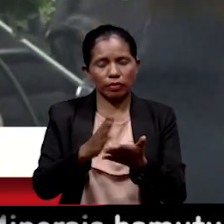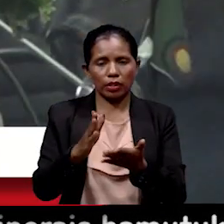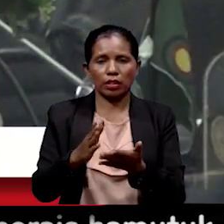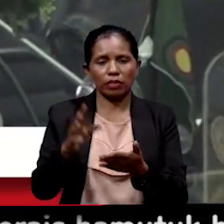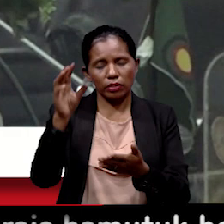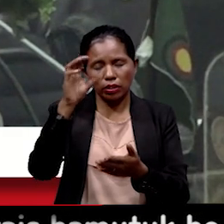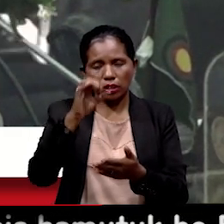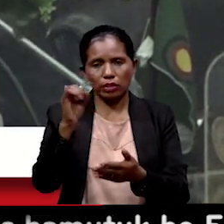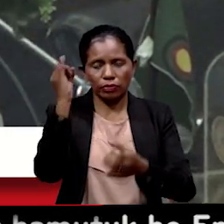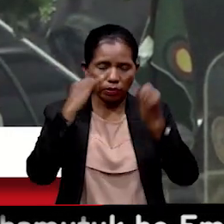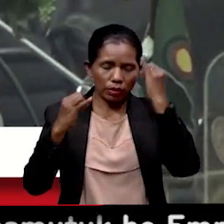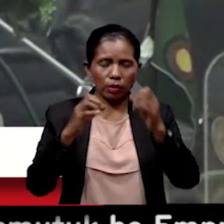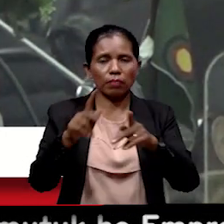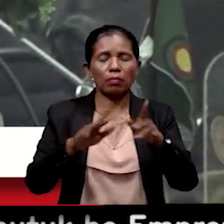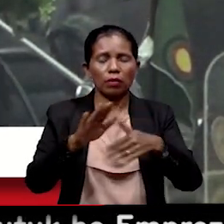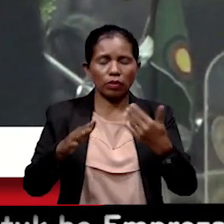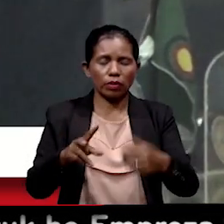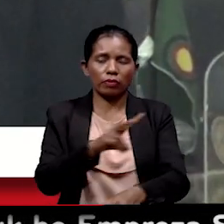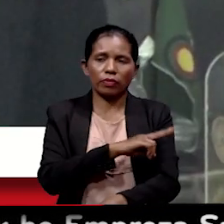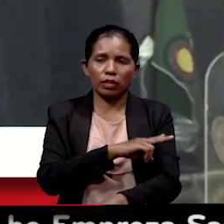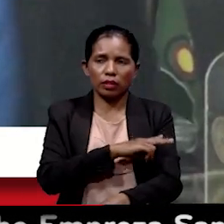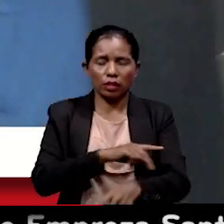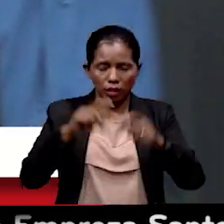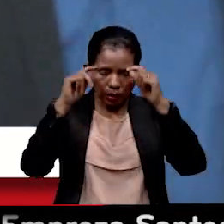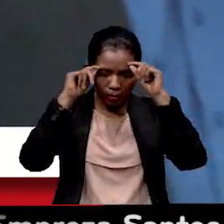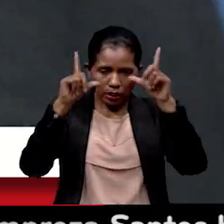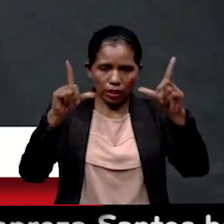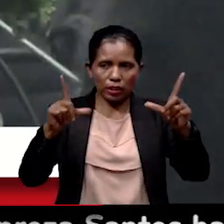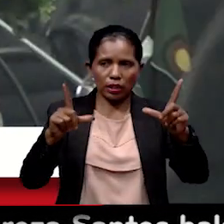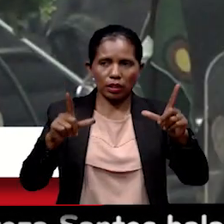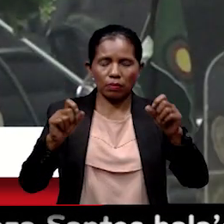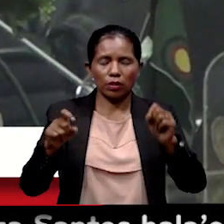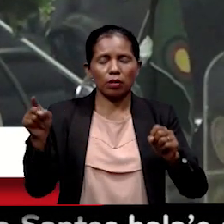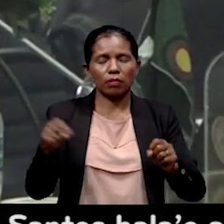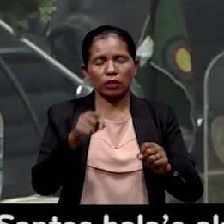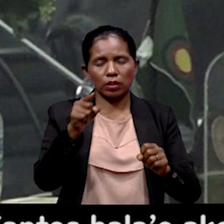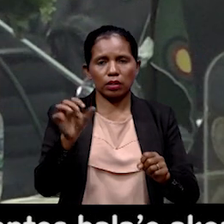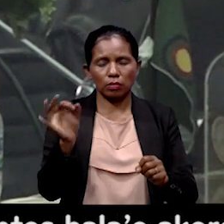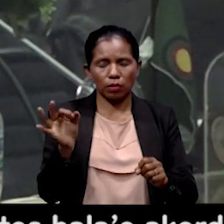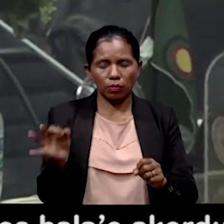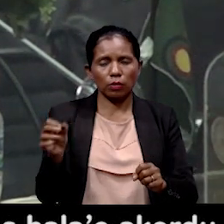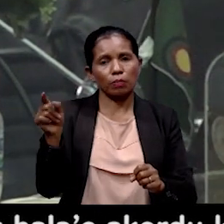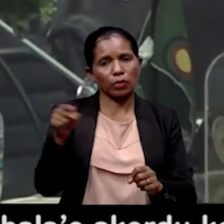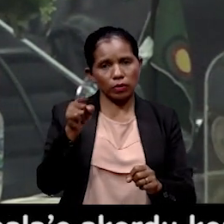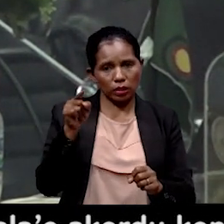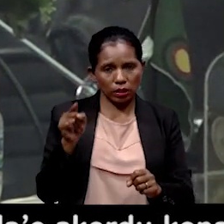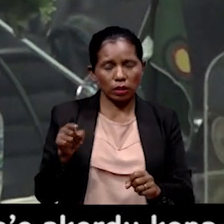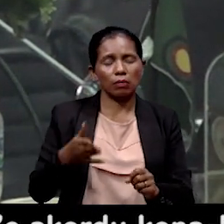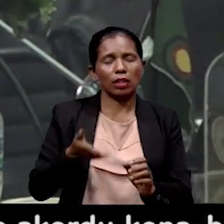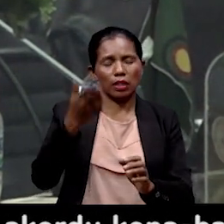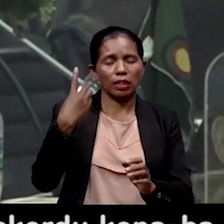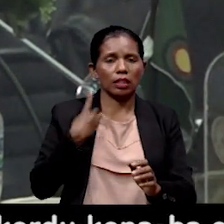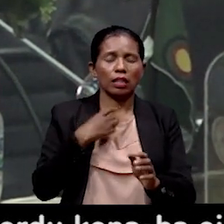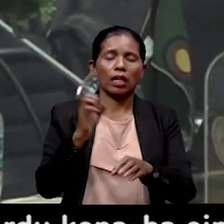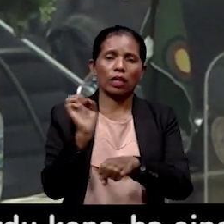A tu vacina e rene timorese e sai por cento, 90% baletin. A tu ne e tene economia